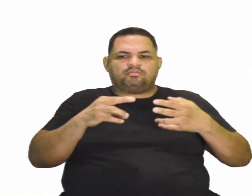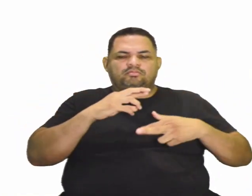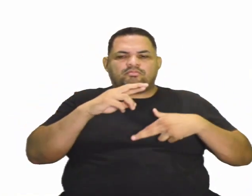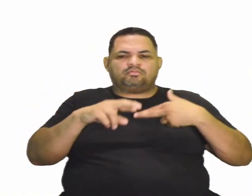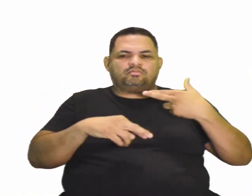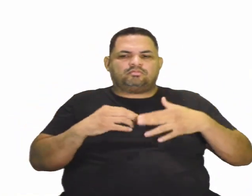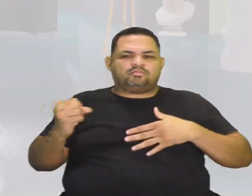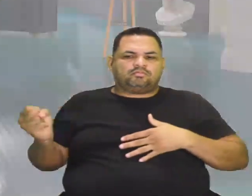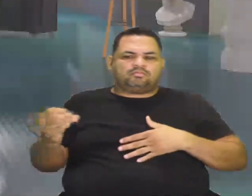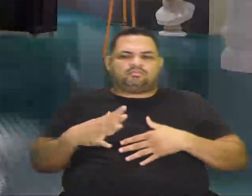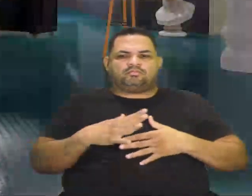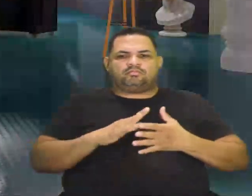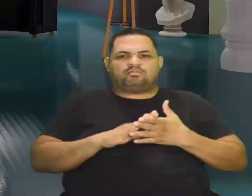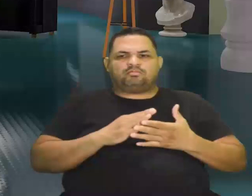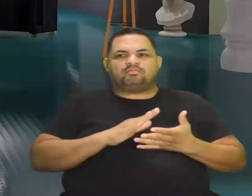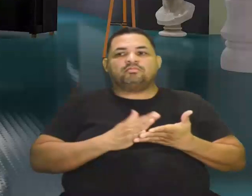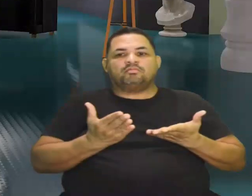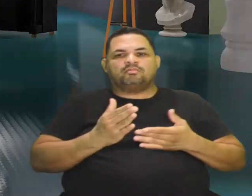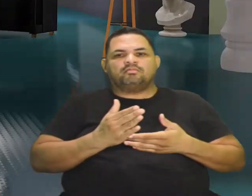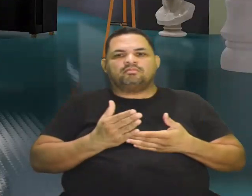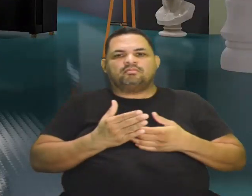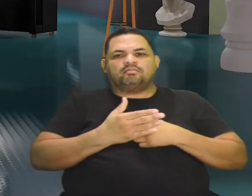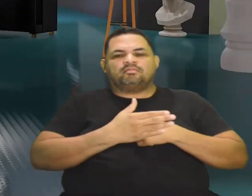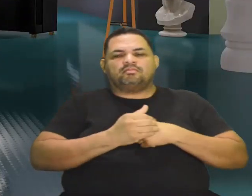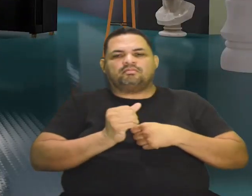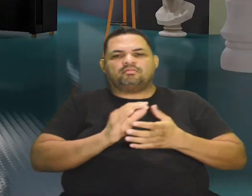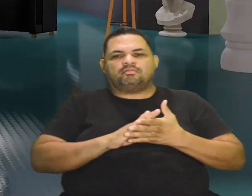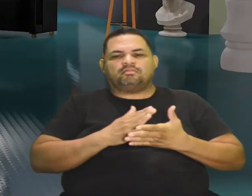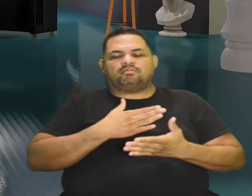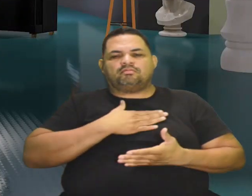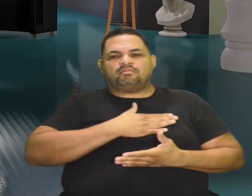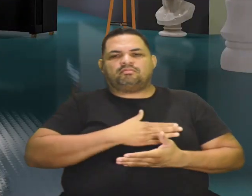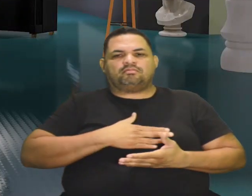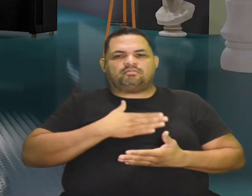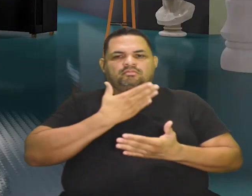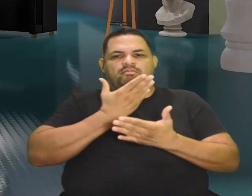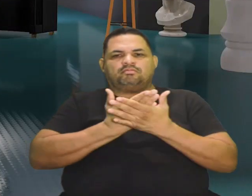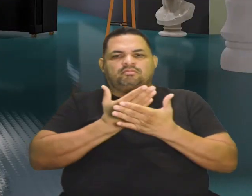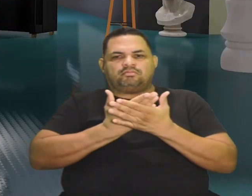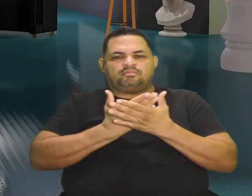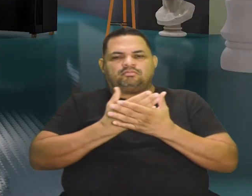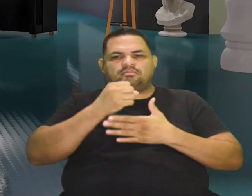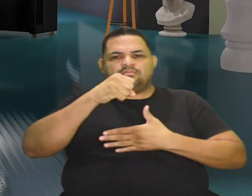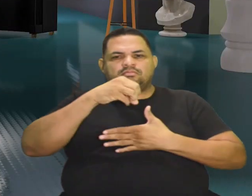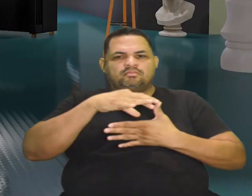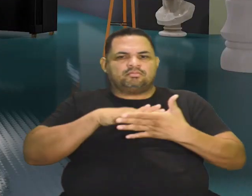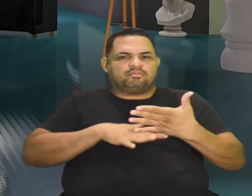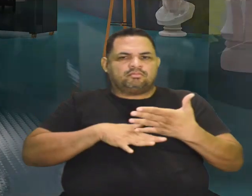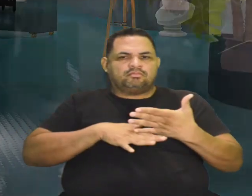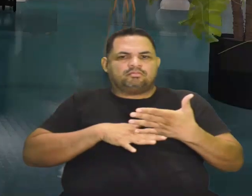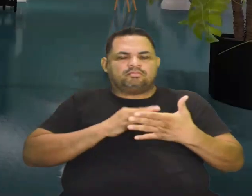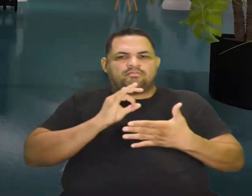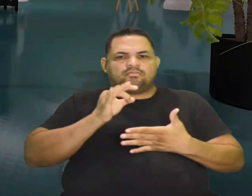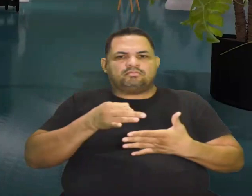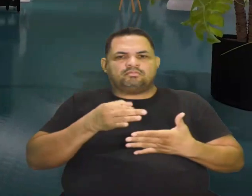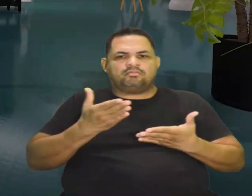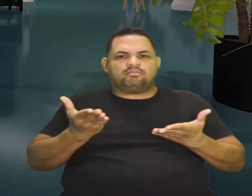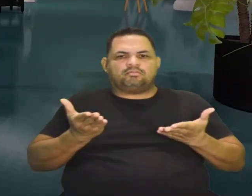Renascimento. Então, queridos, espero que vocês tenham gostado dessa aula, dessas atividades, certo? Então,